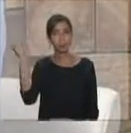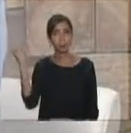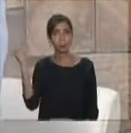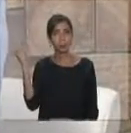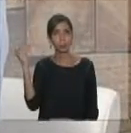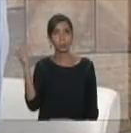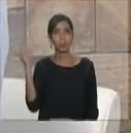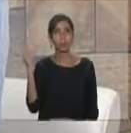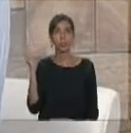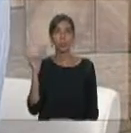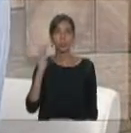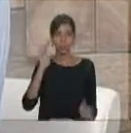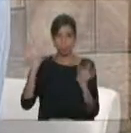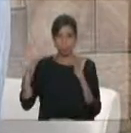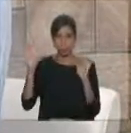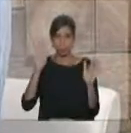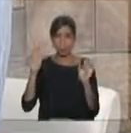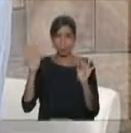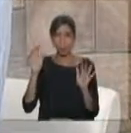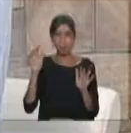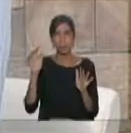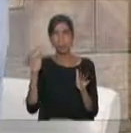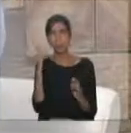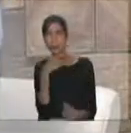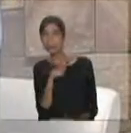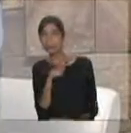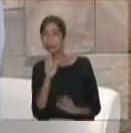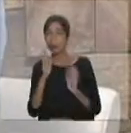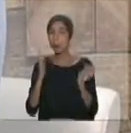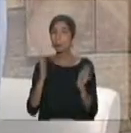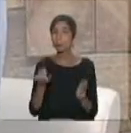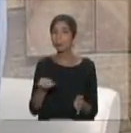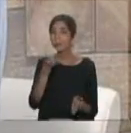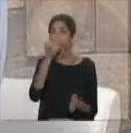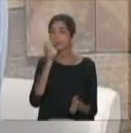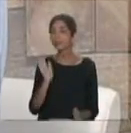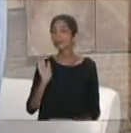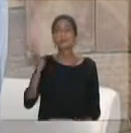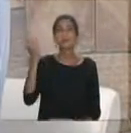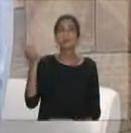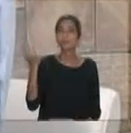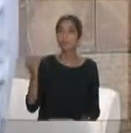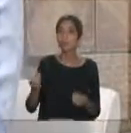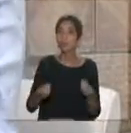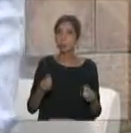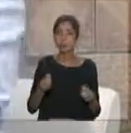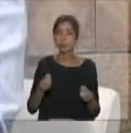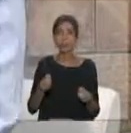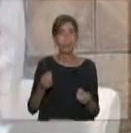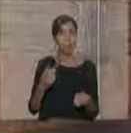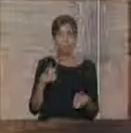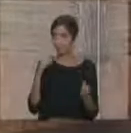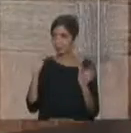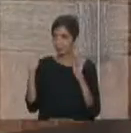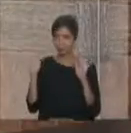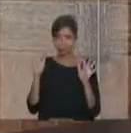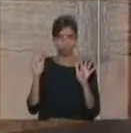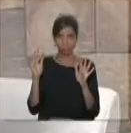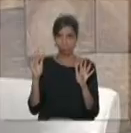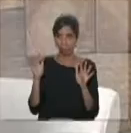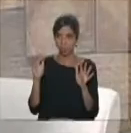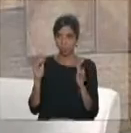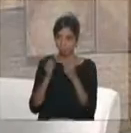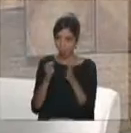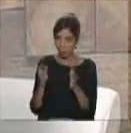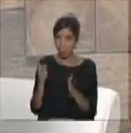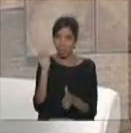sucesso. Imaginava que fosse assim ou o romance aconteceu mesmo? Foi um acaso? Não, eu não imaginava. Não, mas